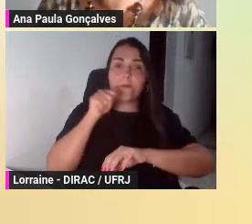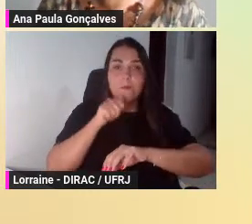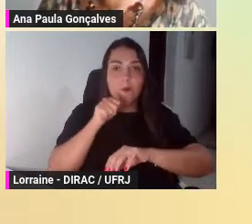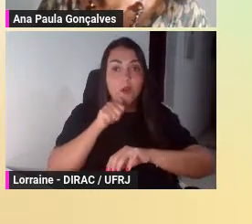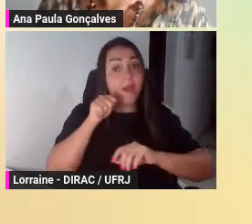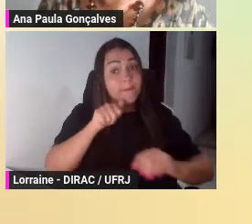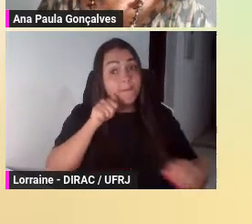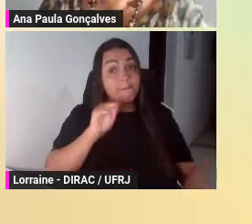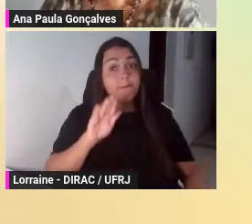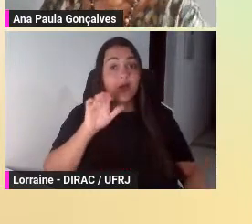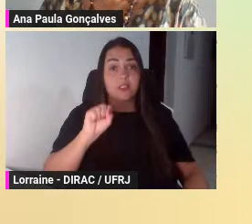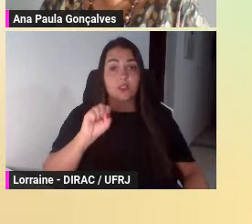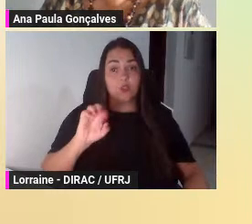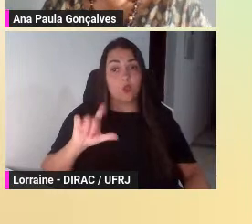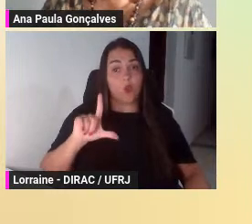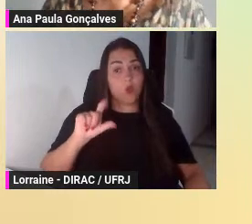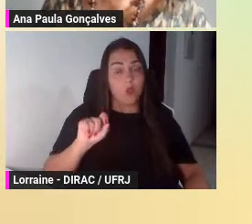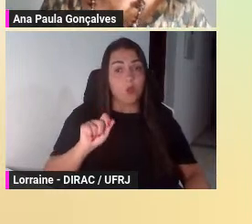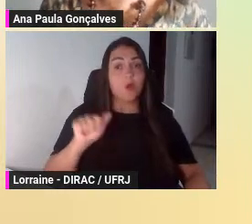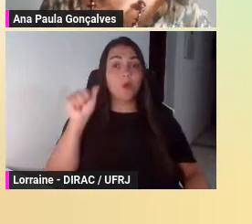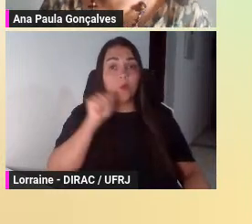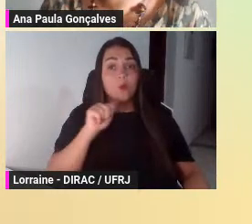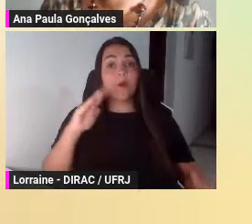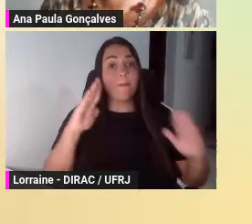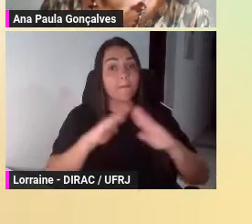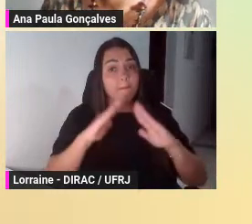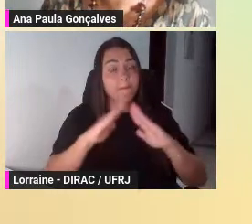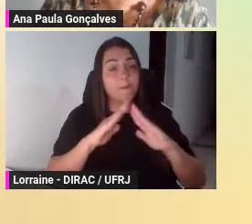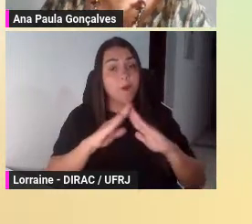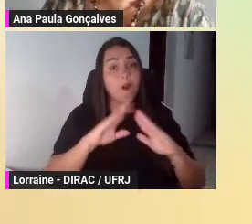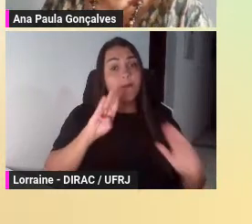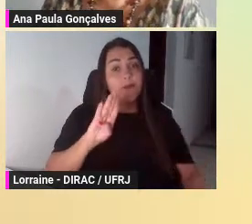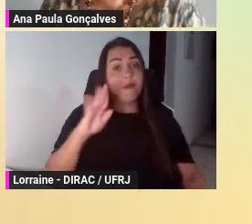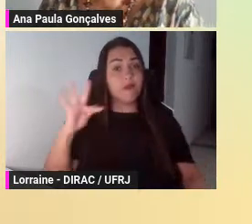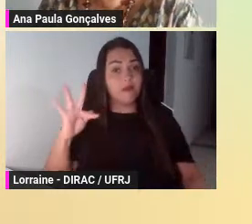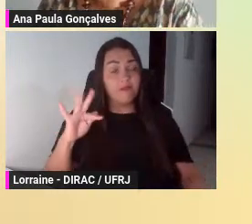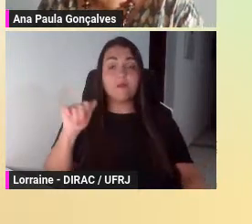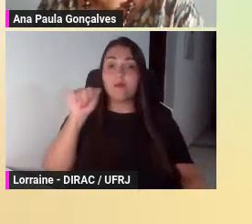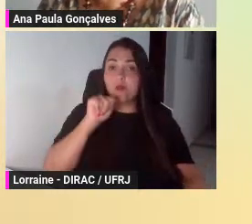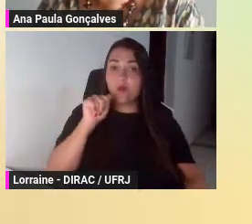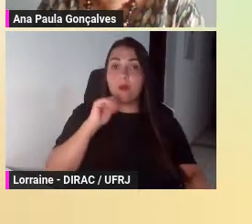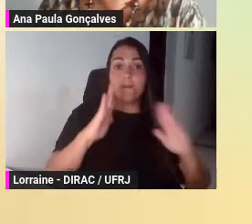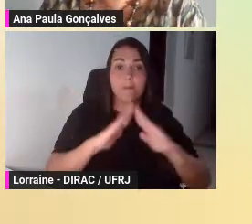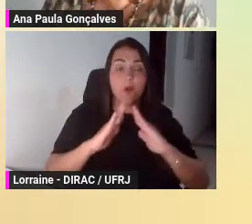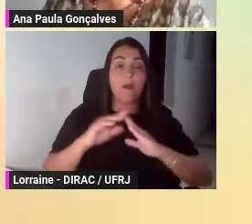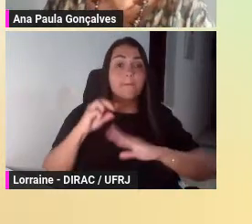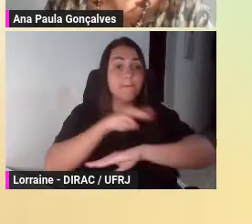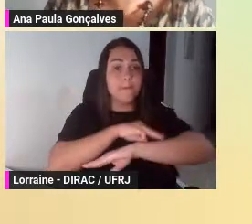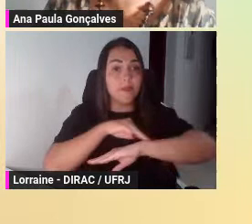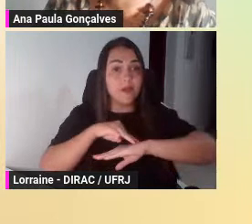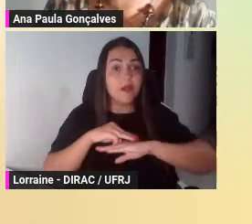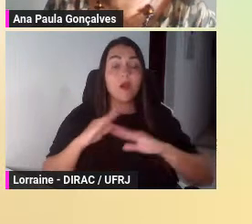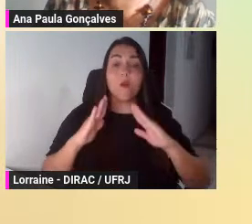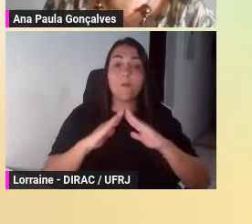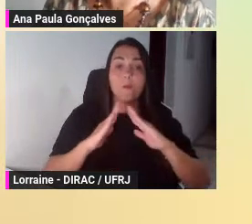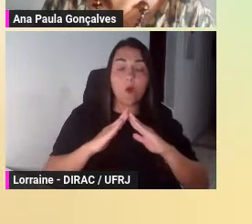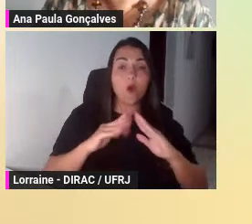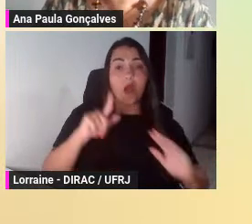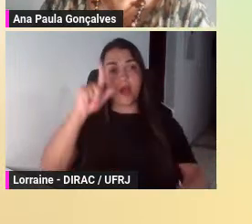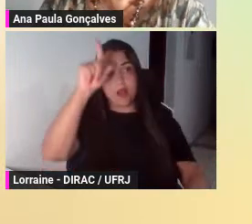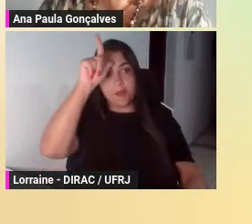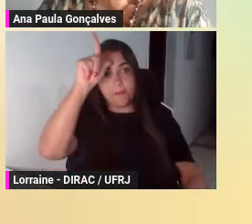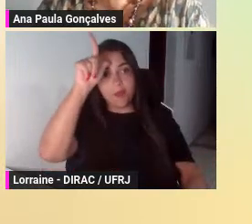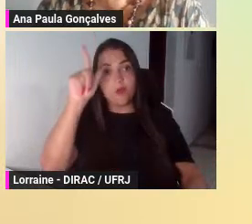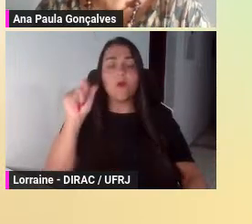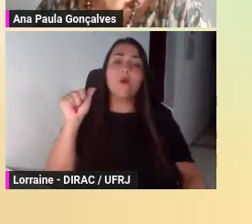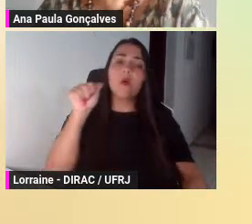solo, mulheres que moram na Baixada Fluminense, mulheres que moram na Maré, mulheres que moram no Complexo do Alemão, com